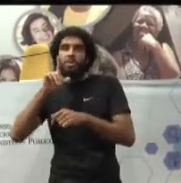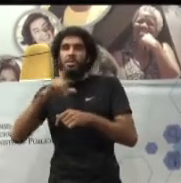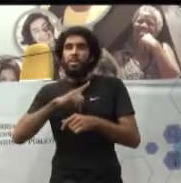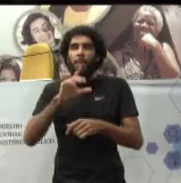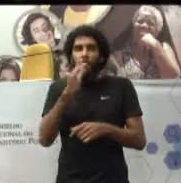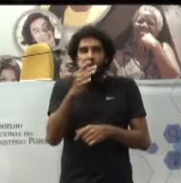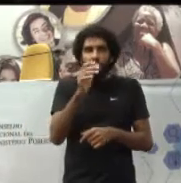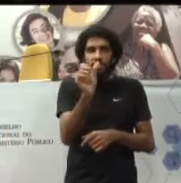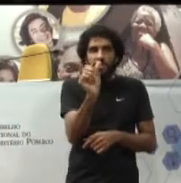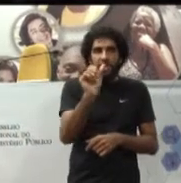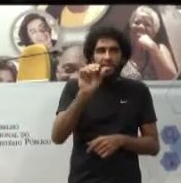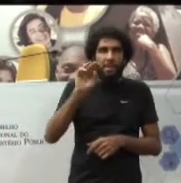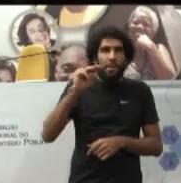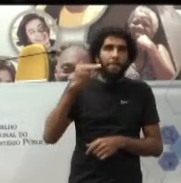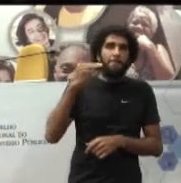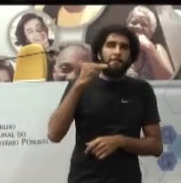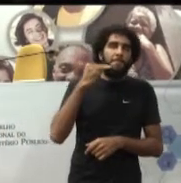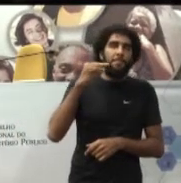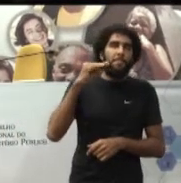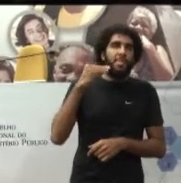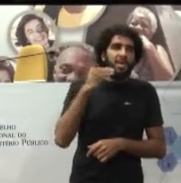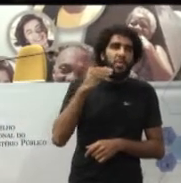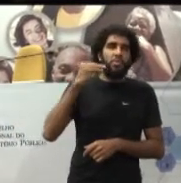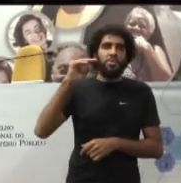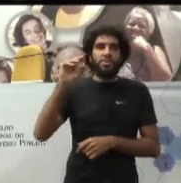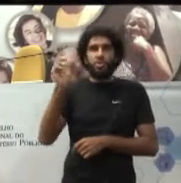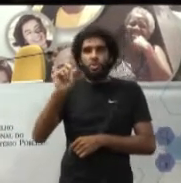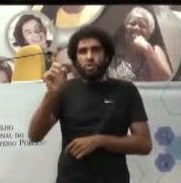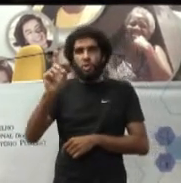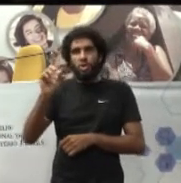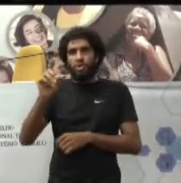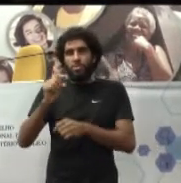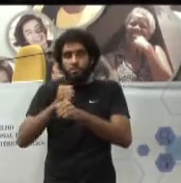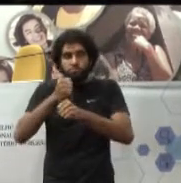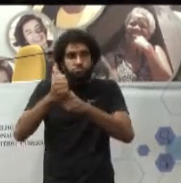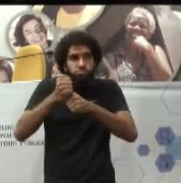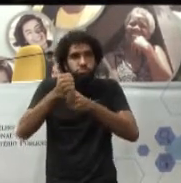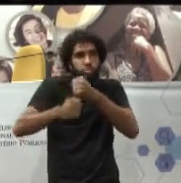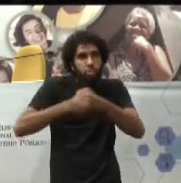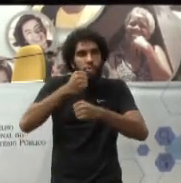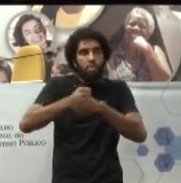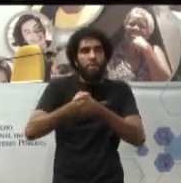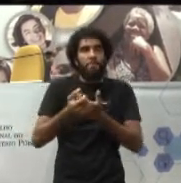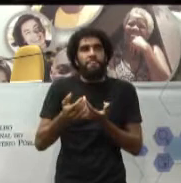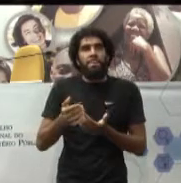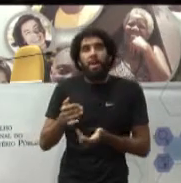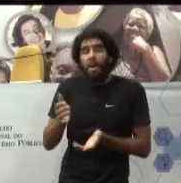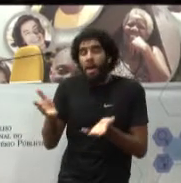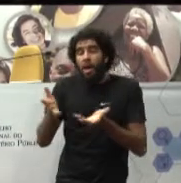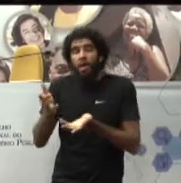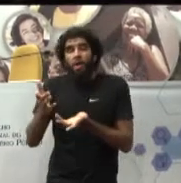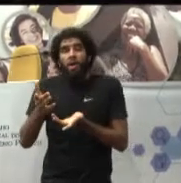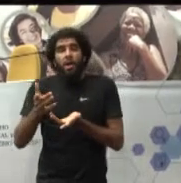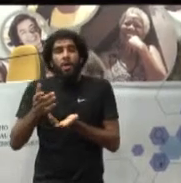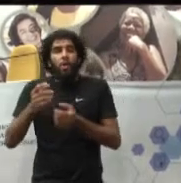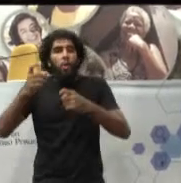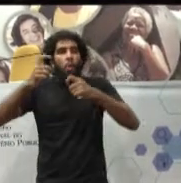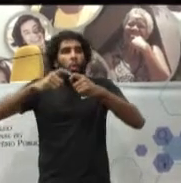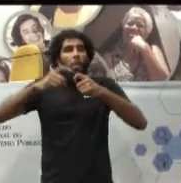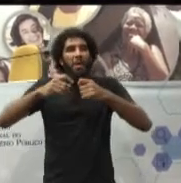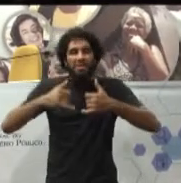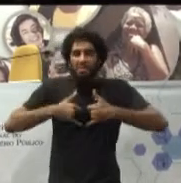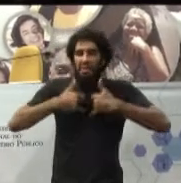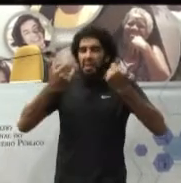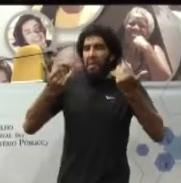apenas com isso então o médico muito vaidoso começa a se achar um super homem porque tá tendo